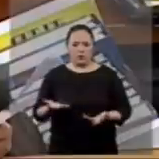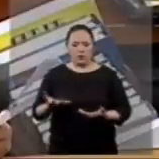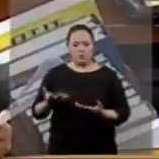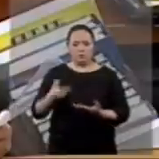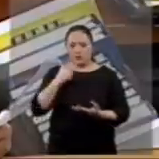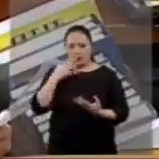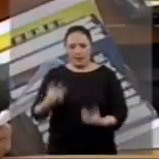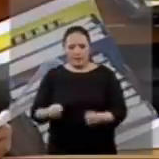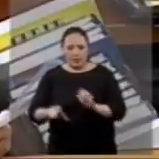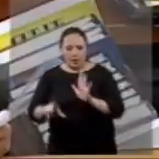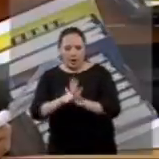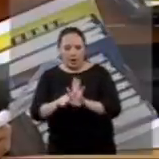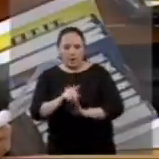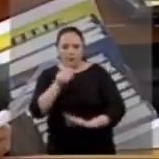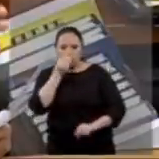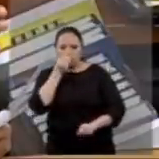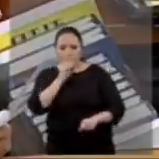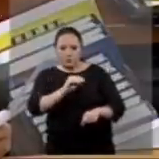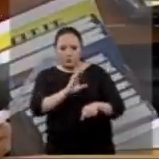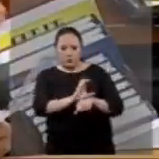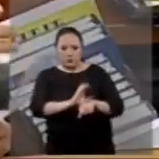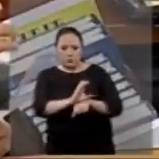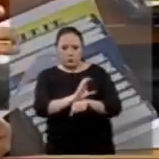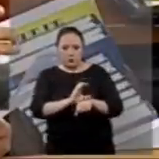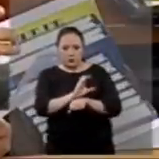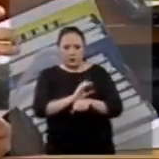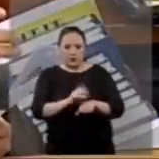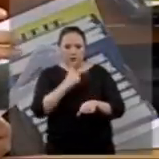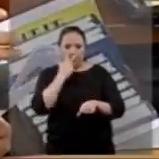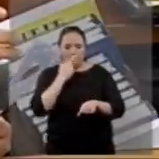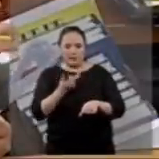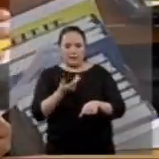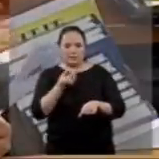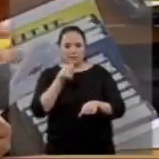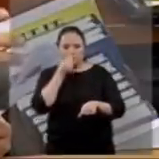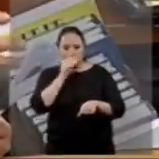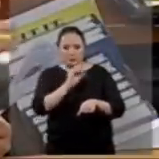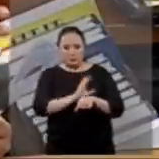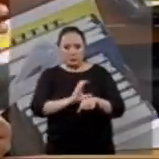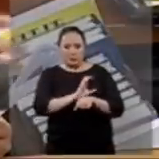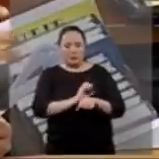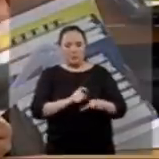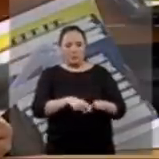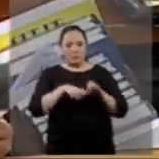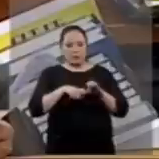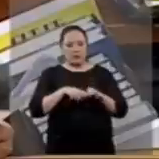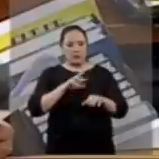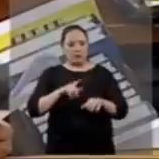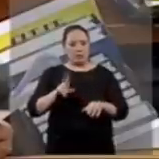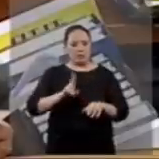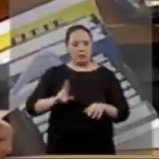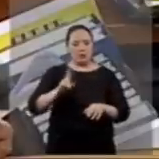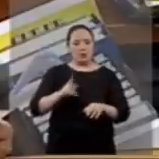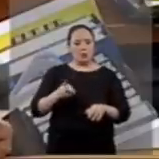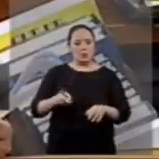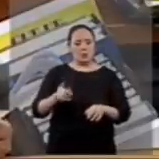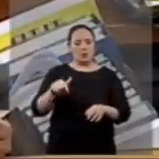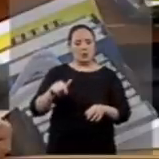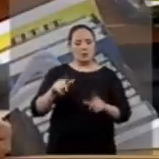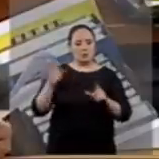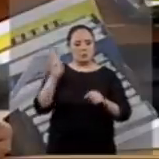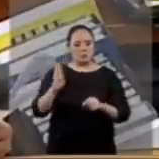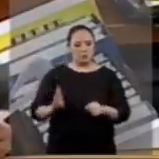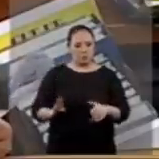República, como se esta tivesse ficado em suspenso e não houvesse vigorado no território